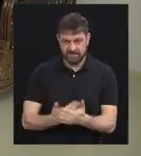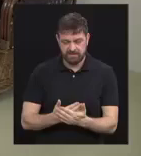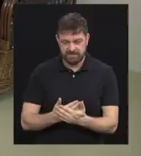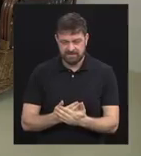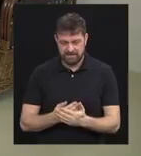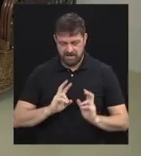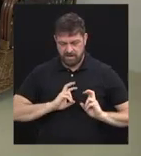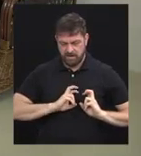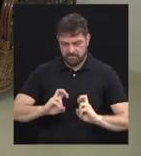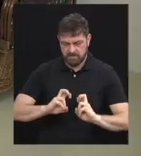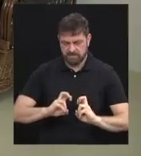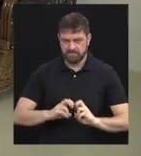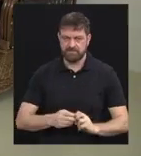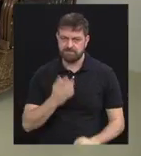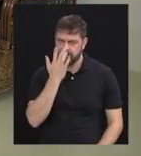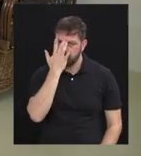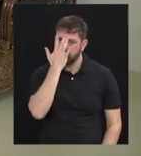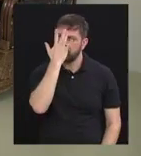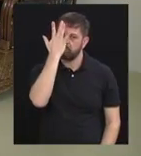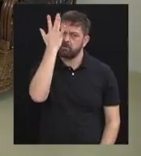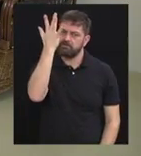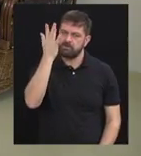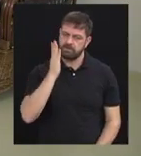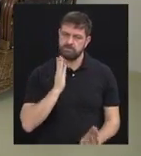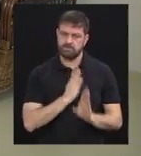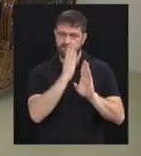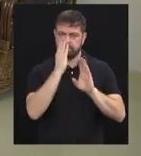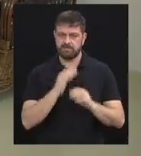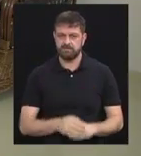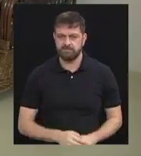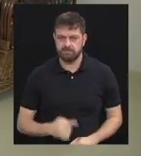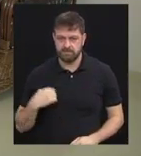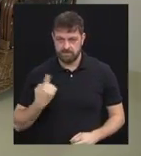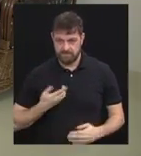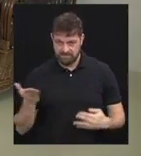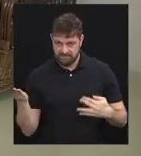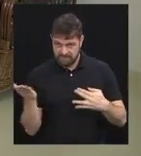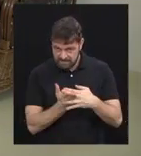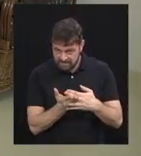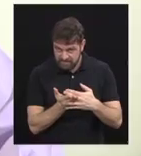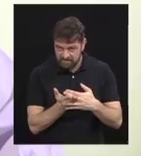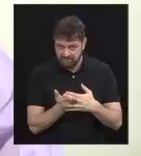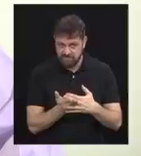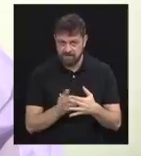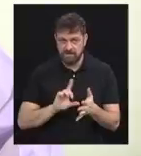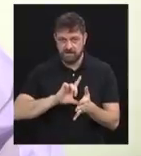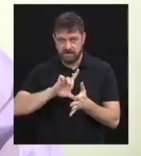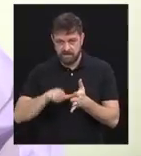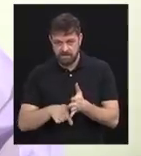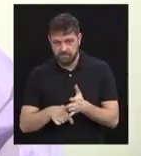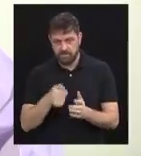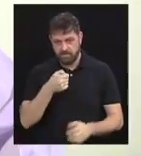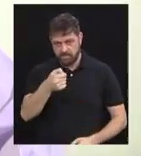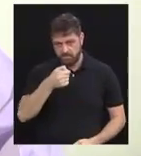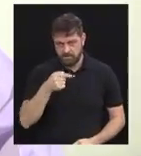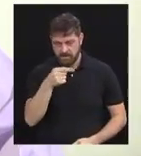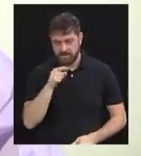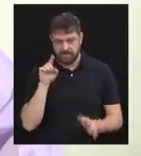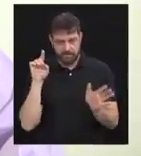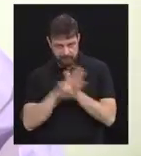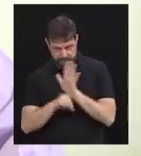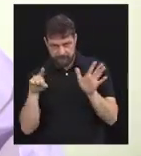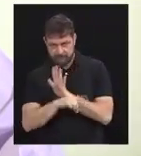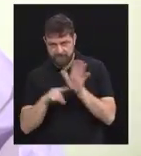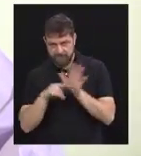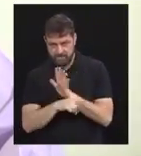qualquer alteração vai ser muito mais fácil de ser detectada. Doutor, nós vamos dar mais uma pausa e no próximo bloco ele vai responder